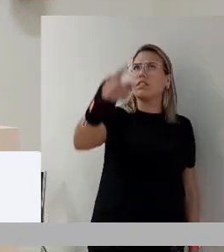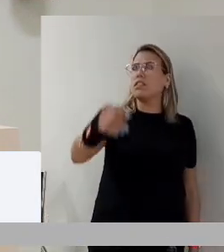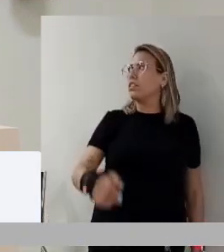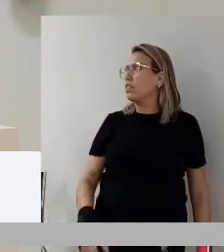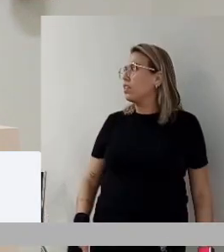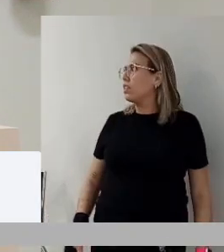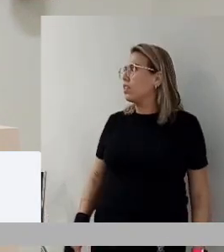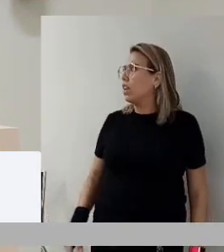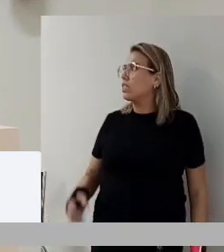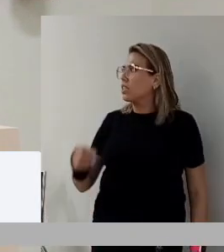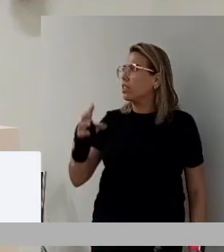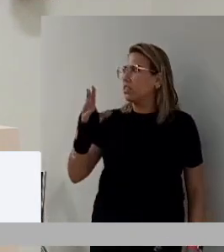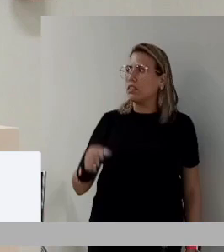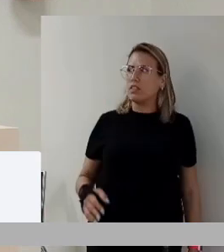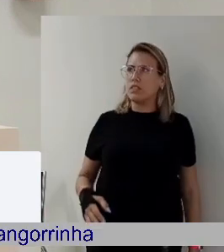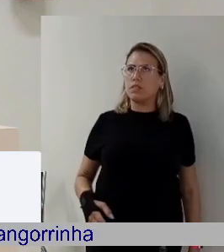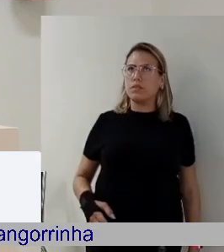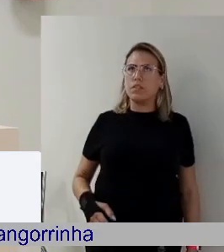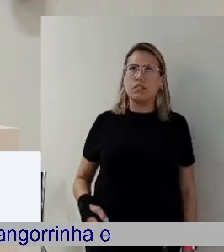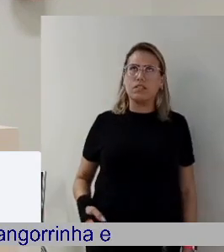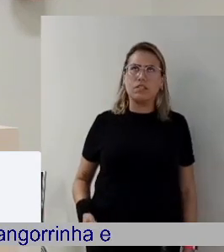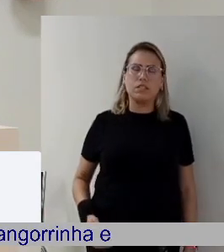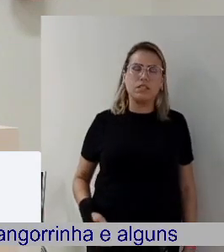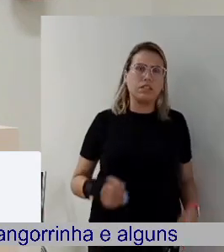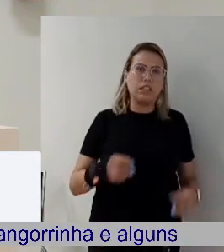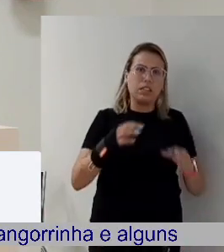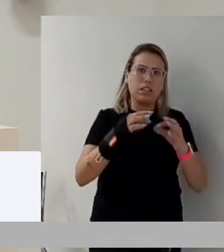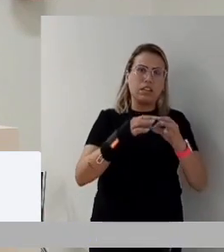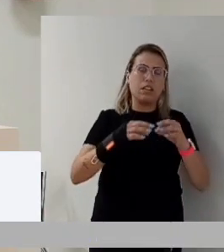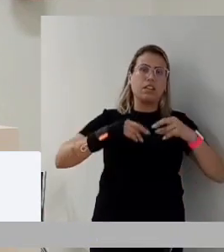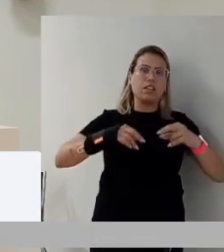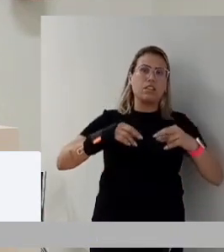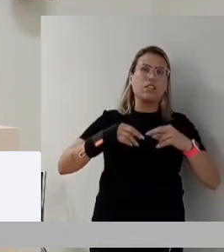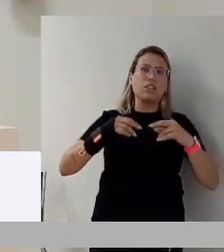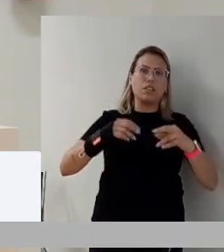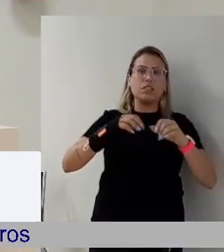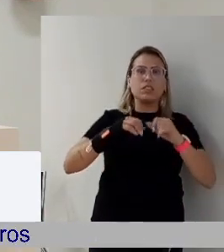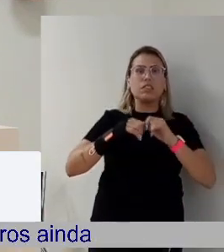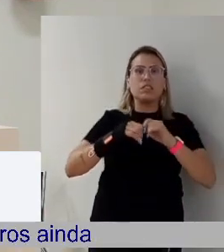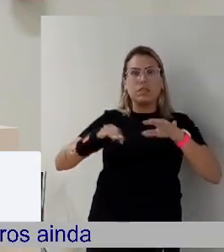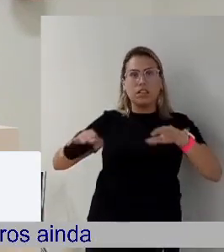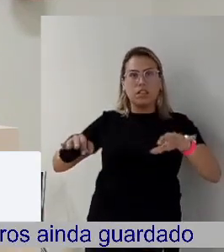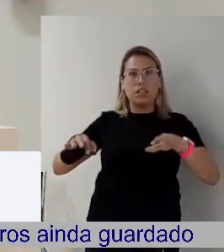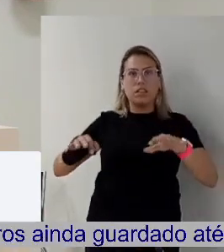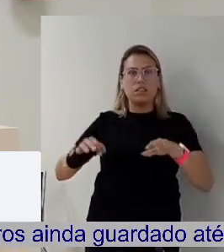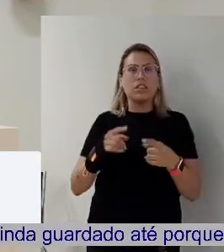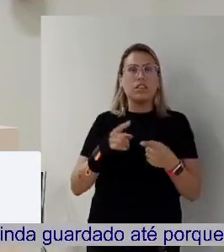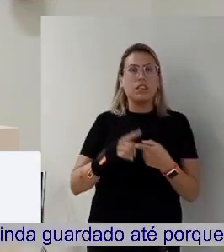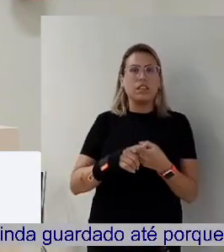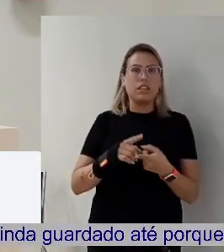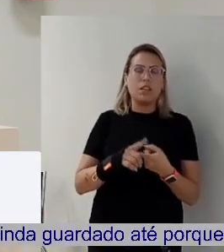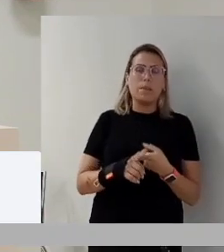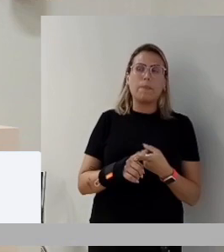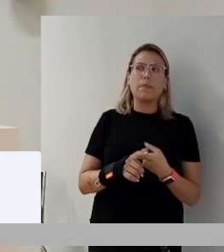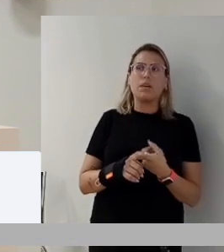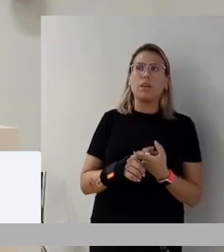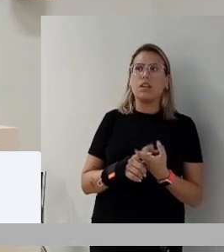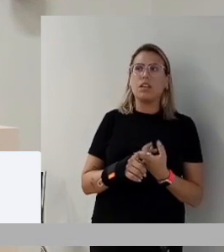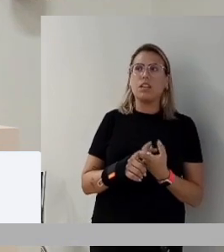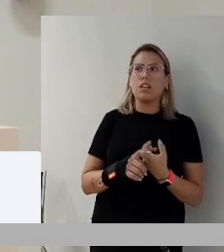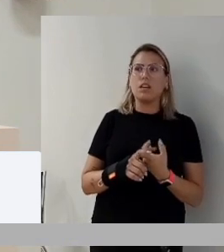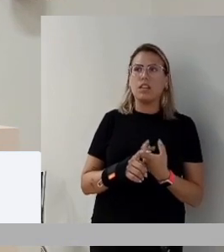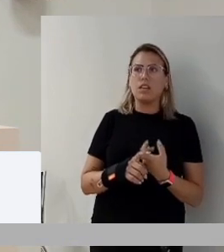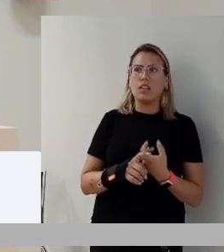temos um na gangorrinha e alguns Espado aqui na cidade e outros ainda guardado até porque o catador a ideia